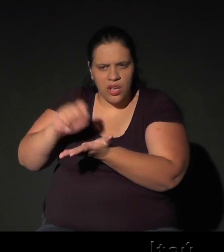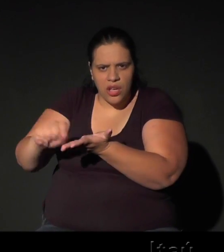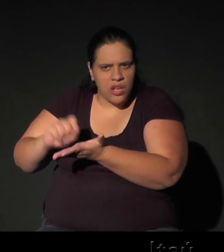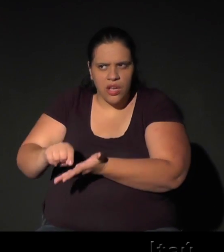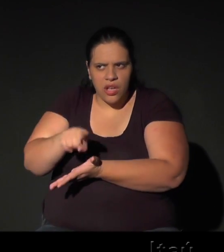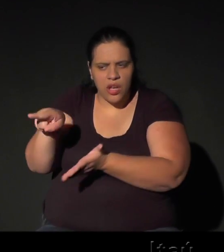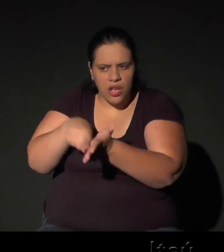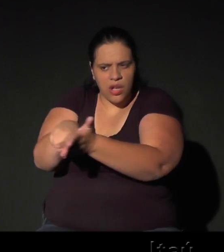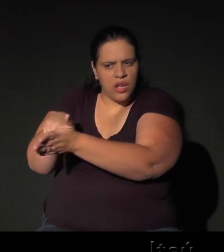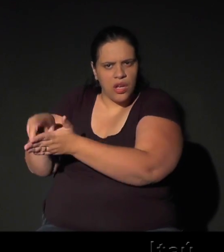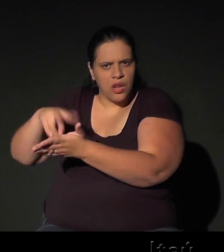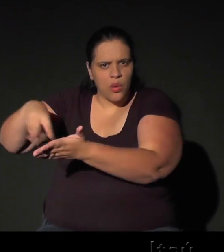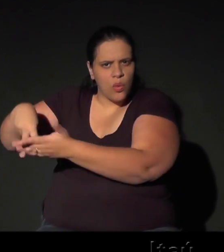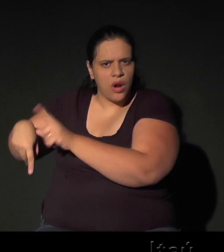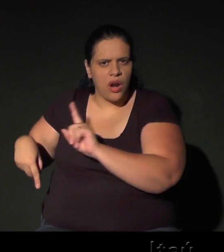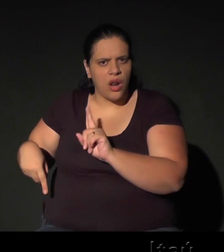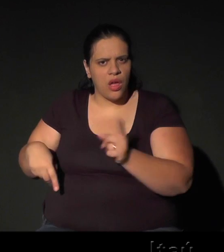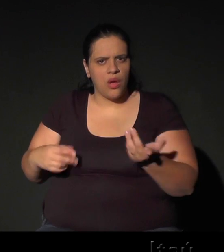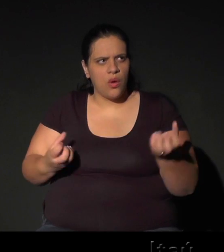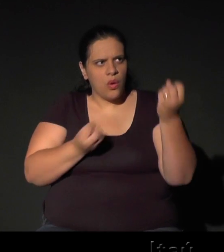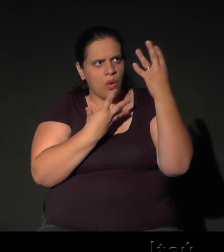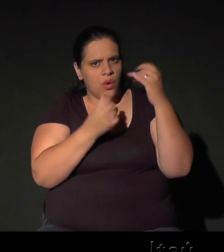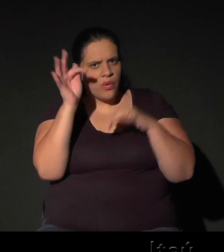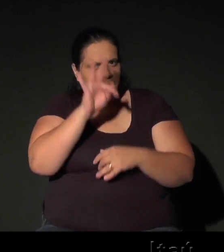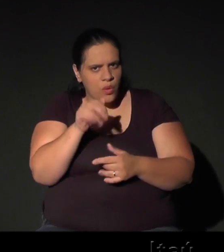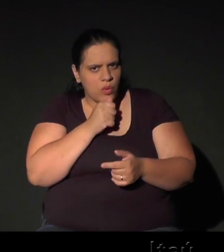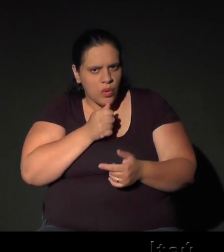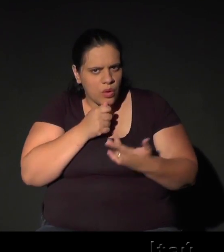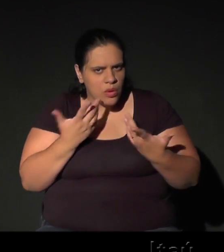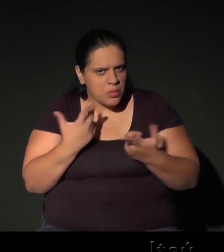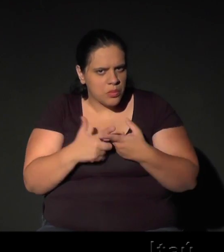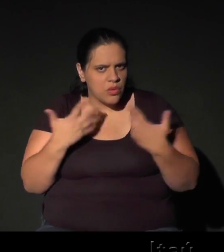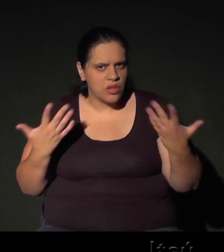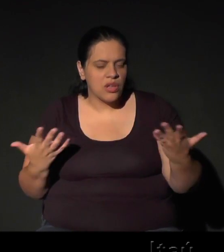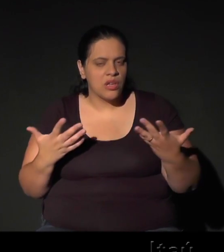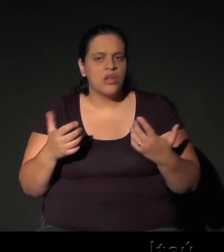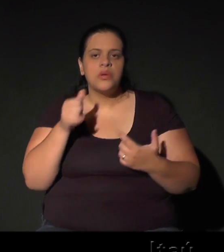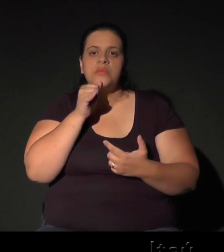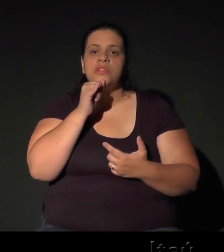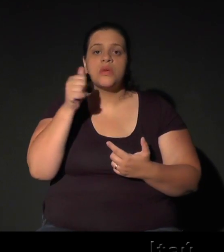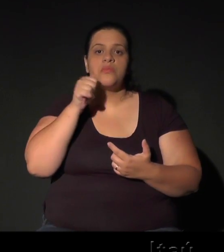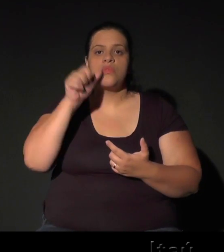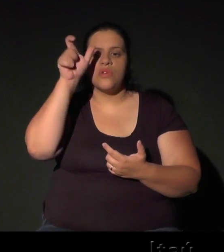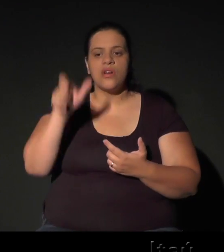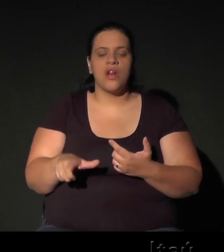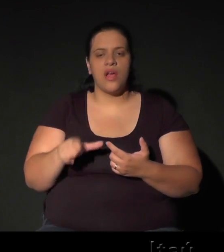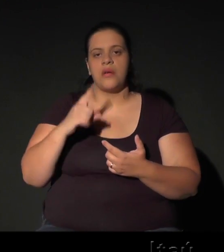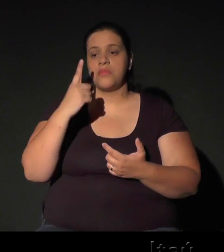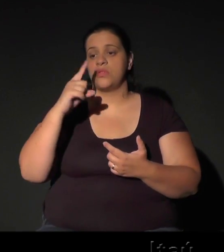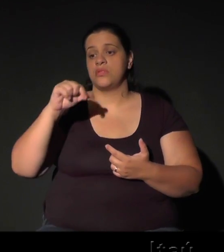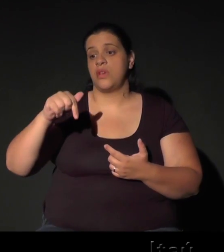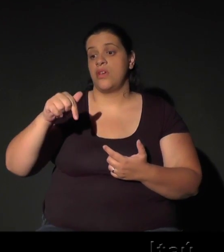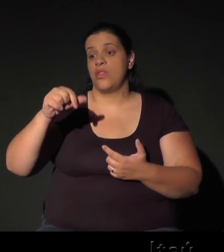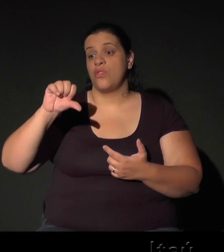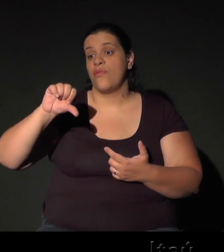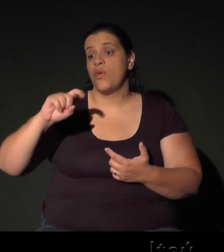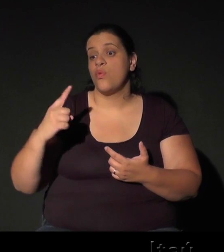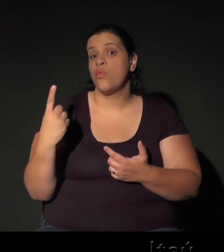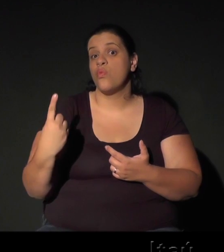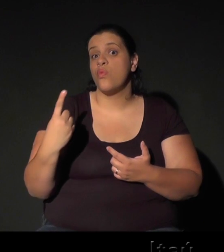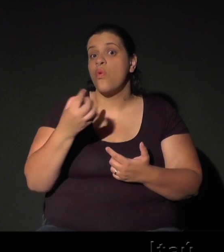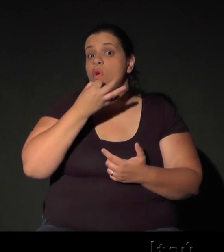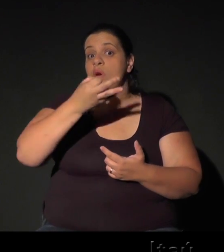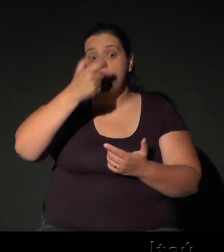são estudadas né quando você teve olimp de GES escreveu na declaração da mulher cidadã em 1791